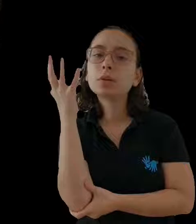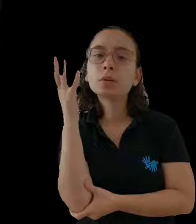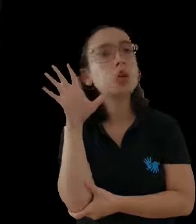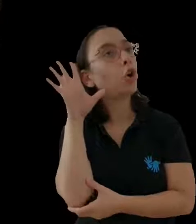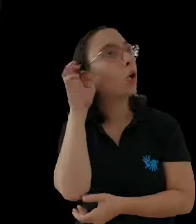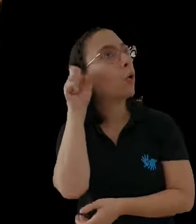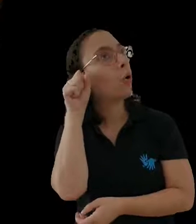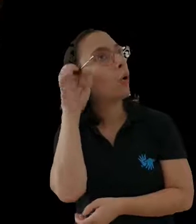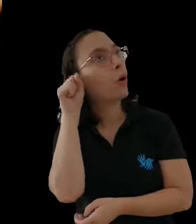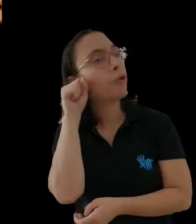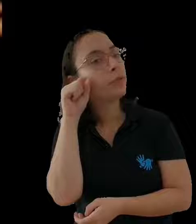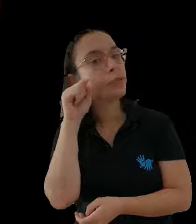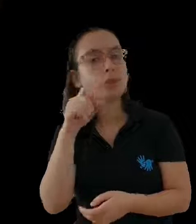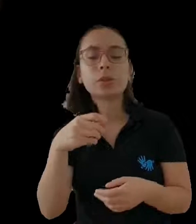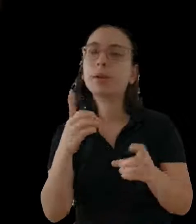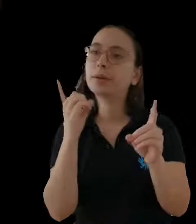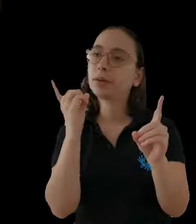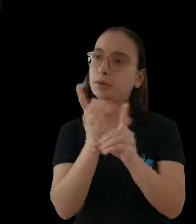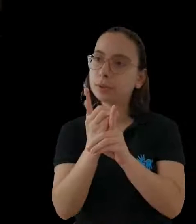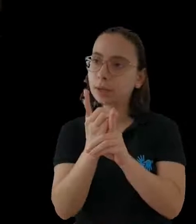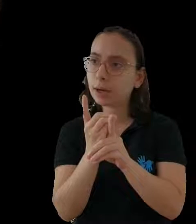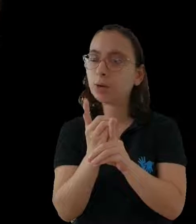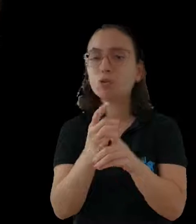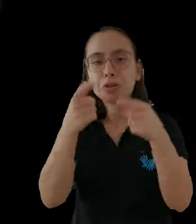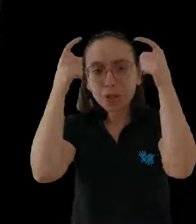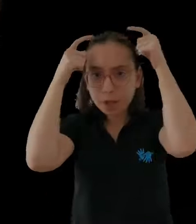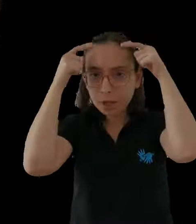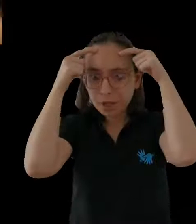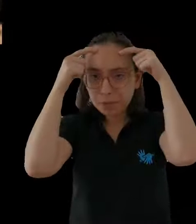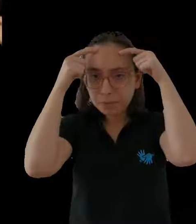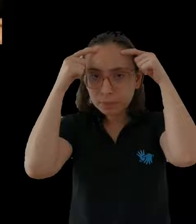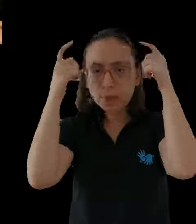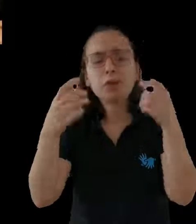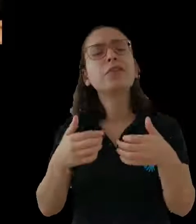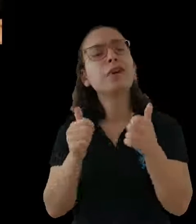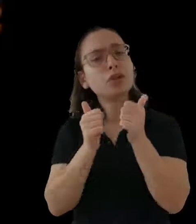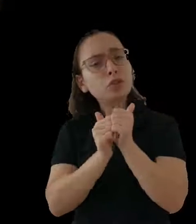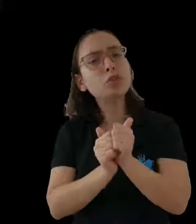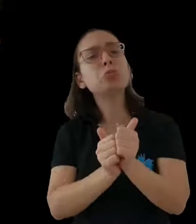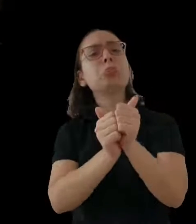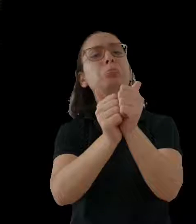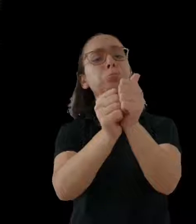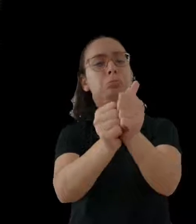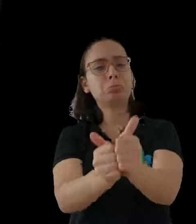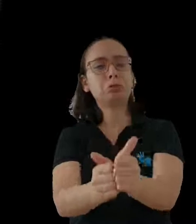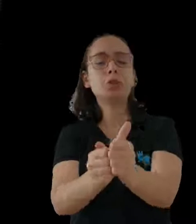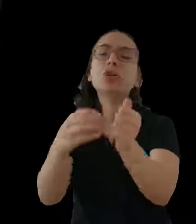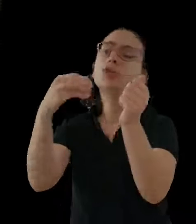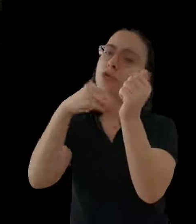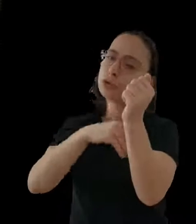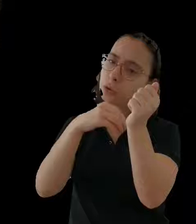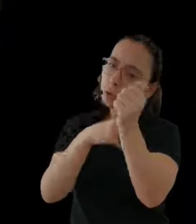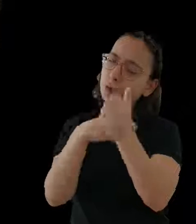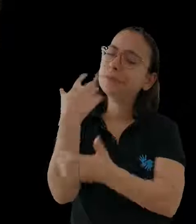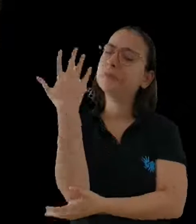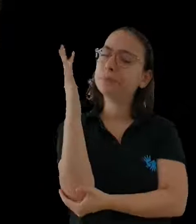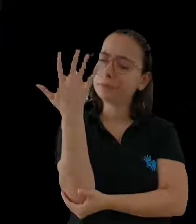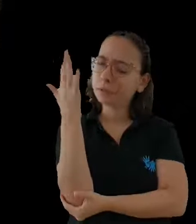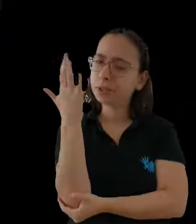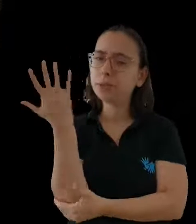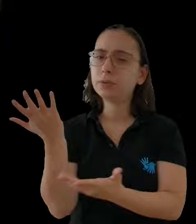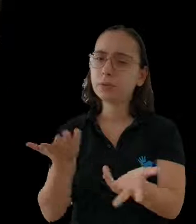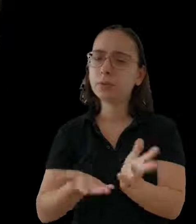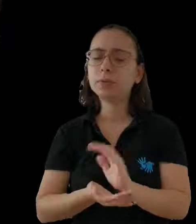espinheiro ouve que eles estão indo lá encontrar o rei e resolve junto. Então é aquele momento que se esconde o